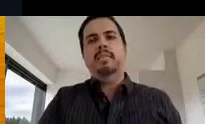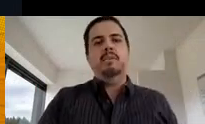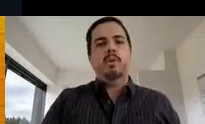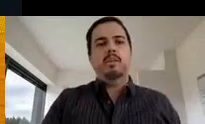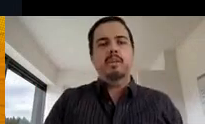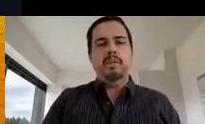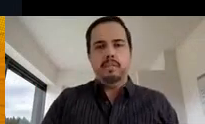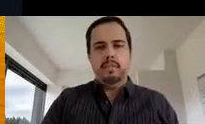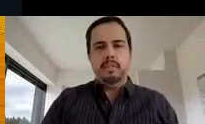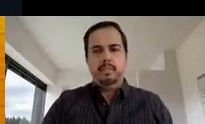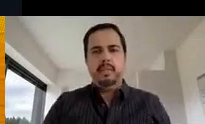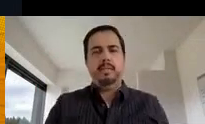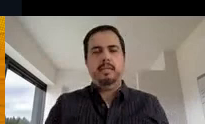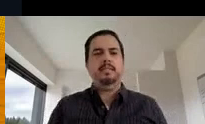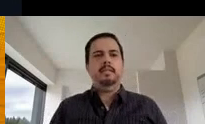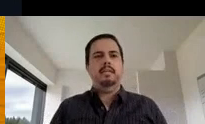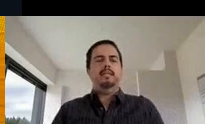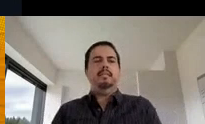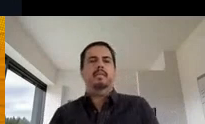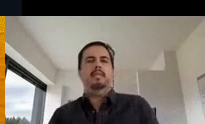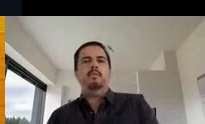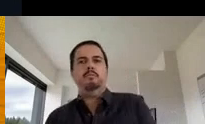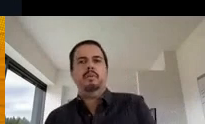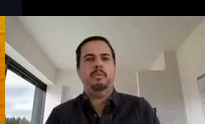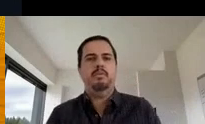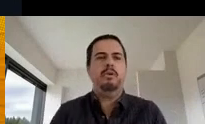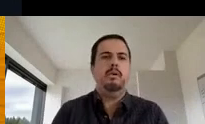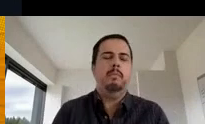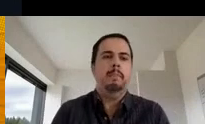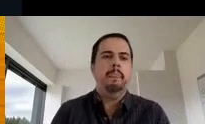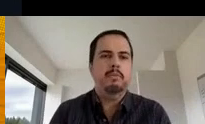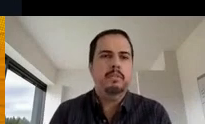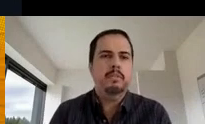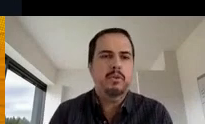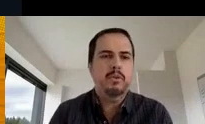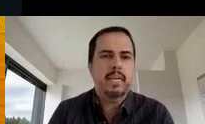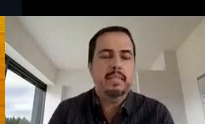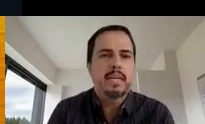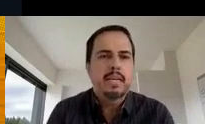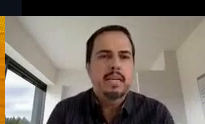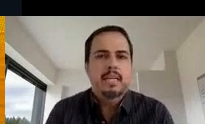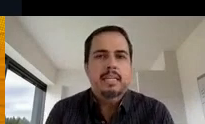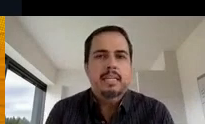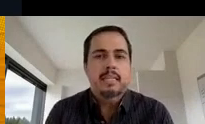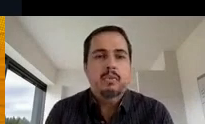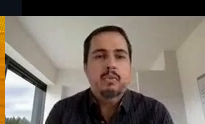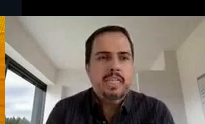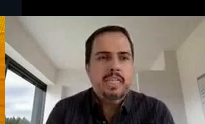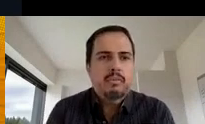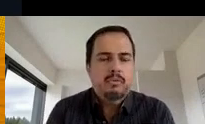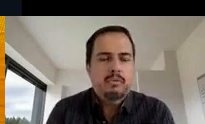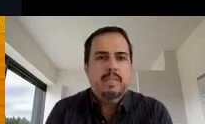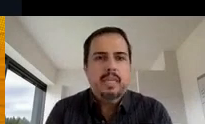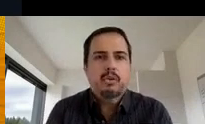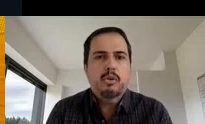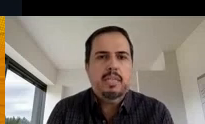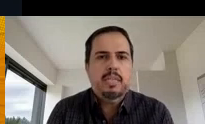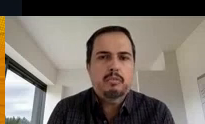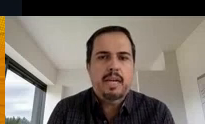E aí, preste atenção nesses quatro perfis, né? Você tem quatro perfis profissionais. Você tem